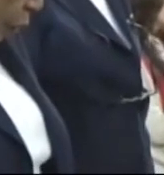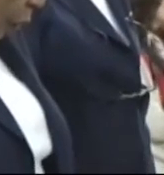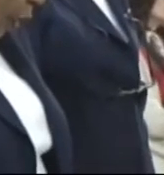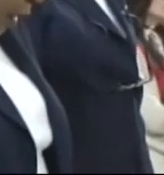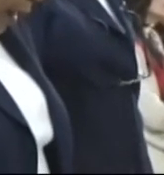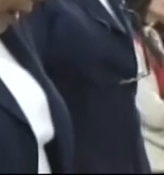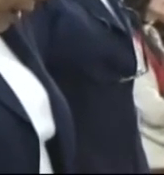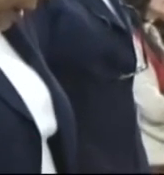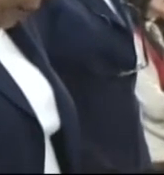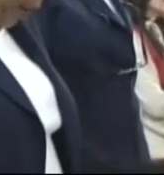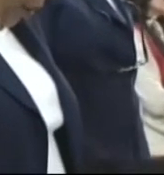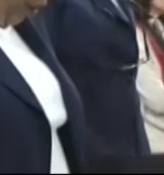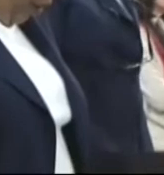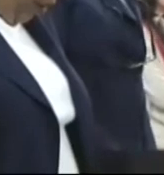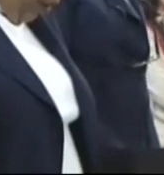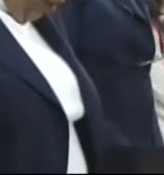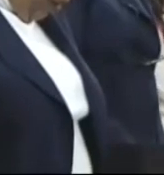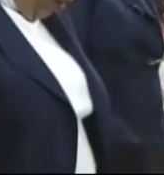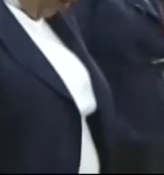todos os